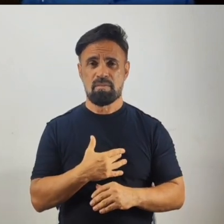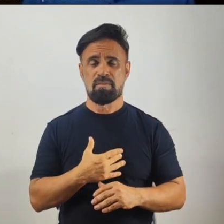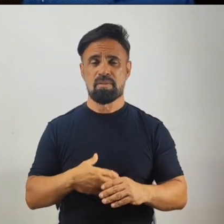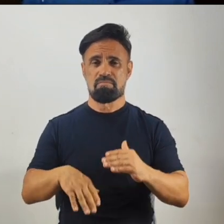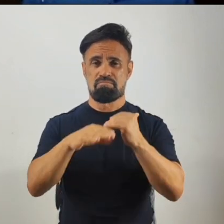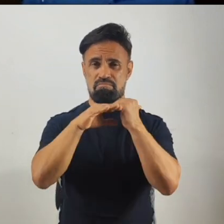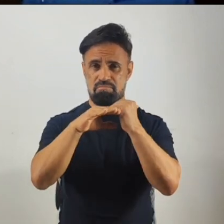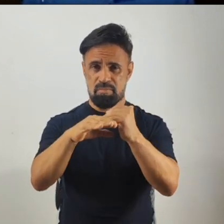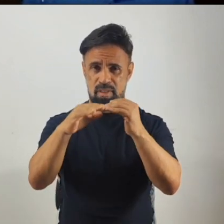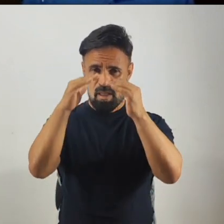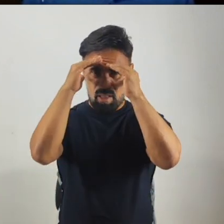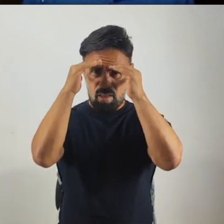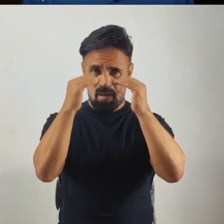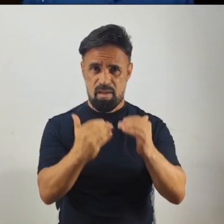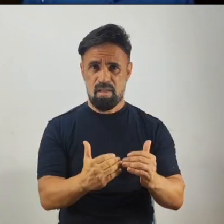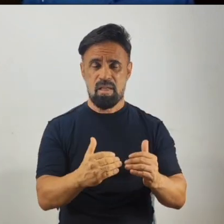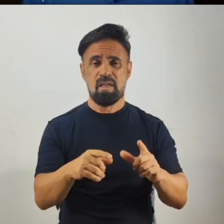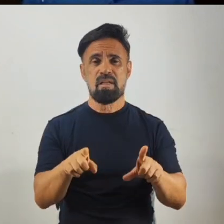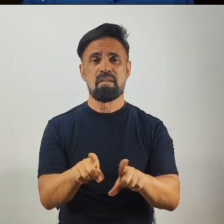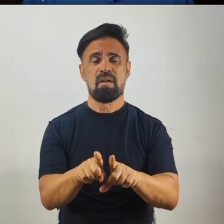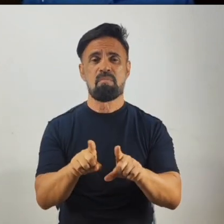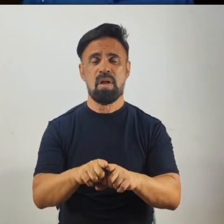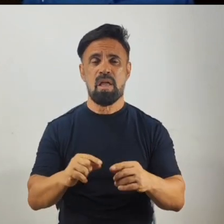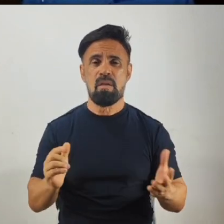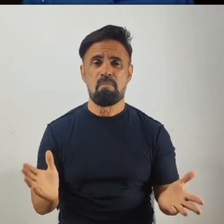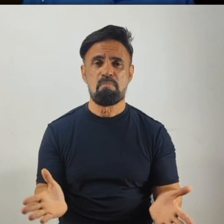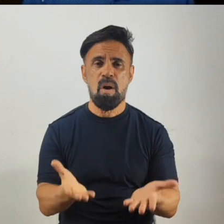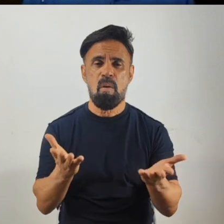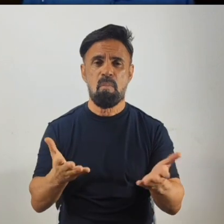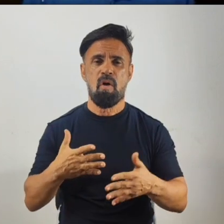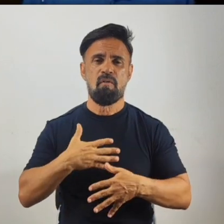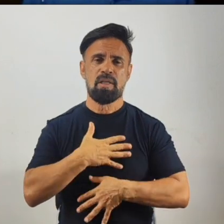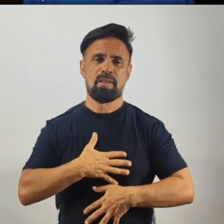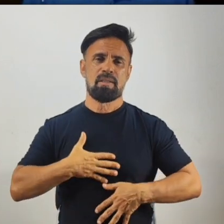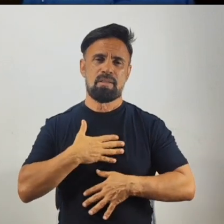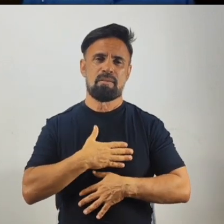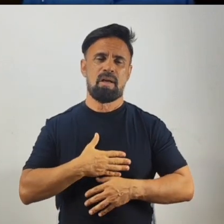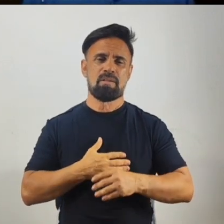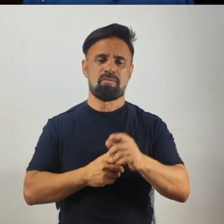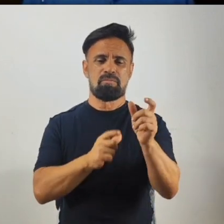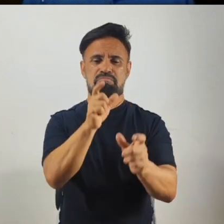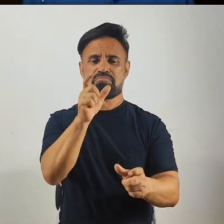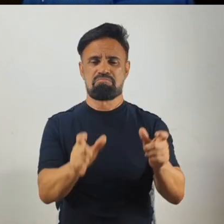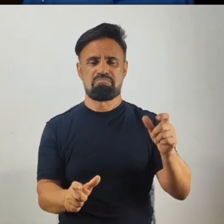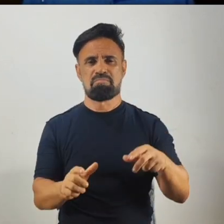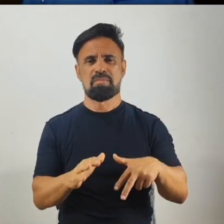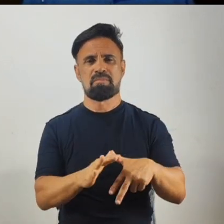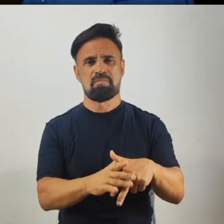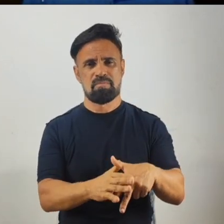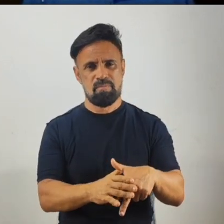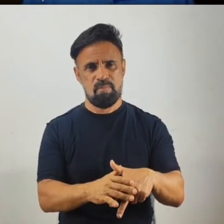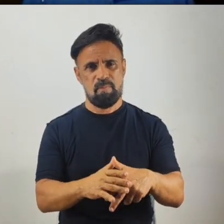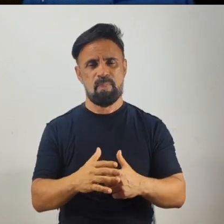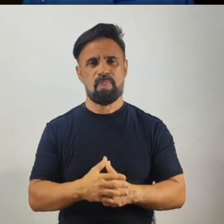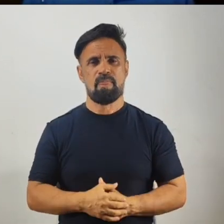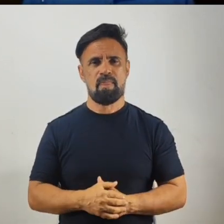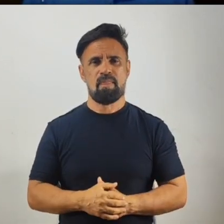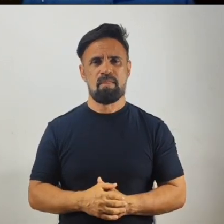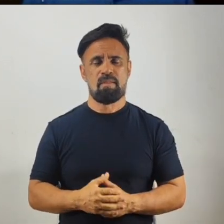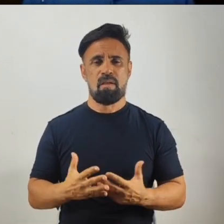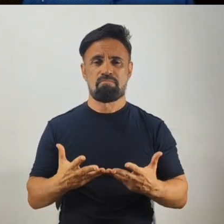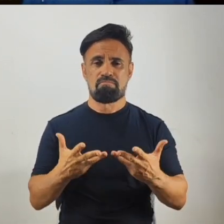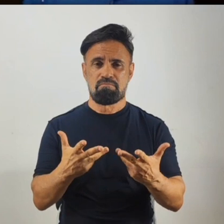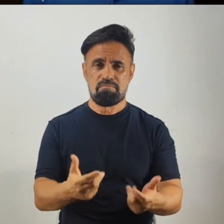instituições não apenas atendem a padrões regulatórios, mas também promovem a satisfação dos